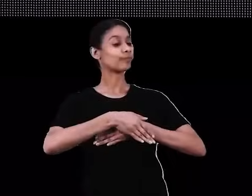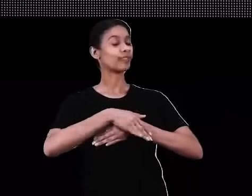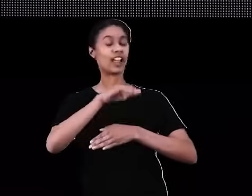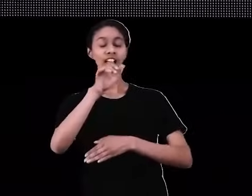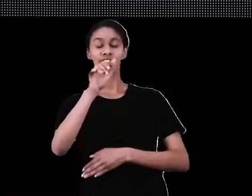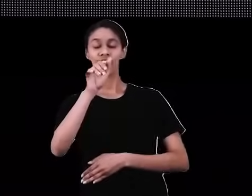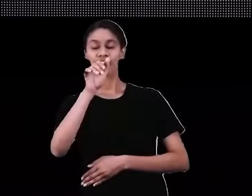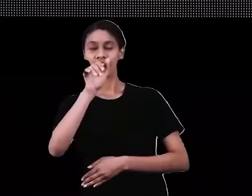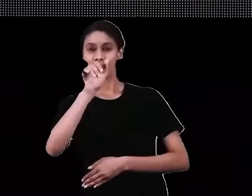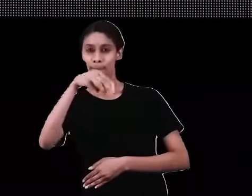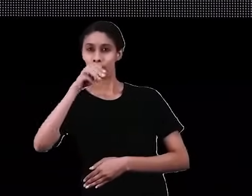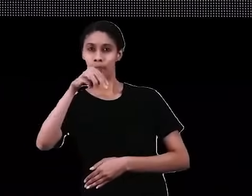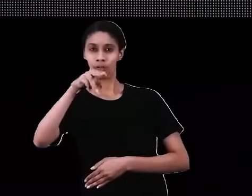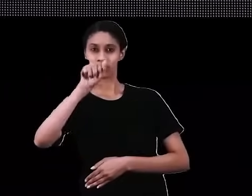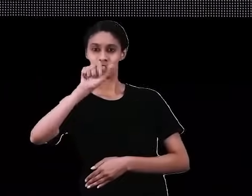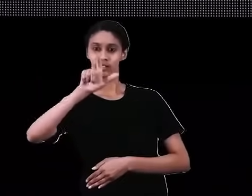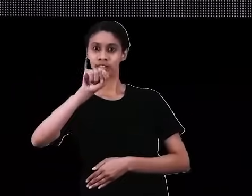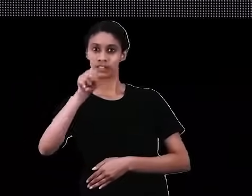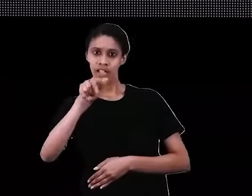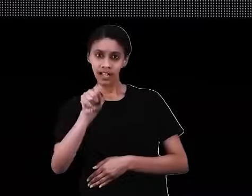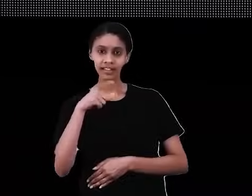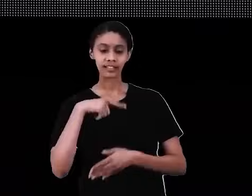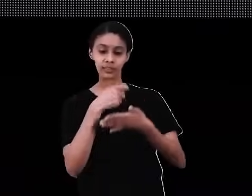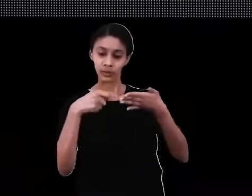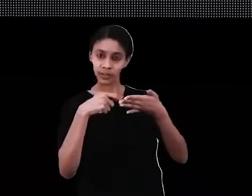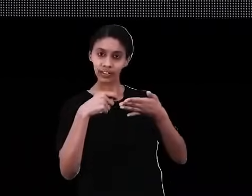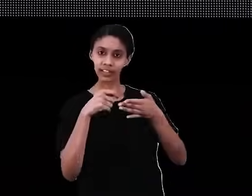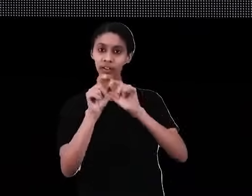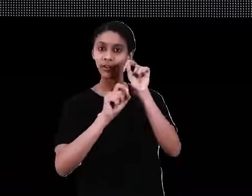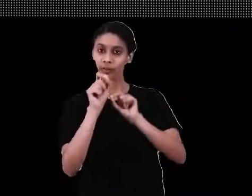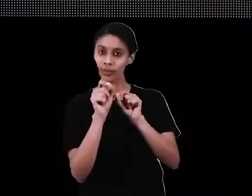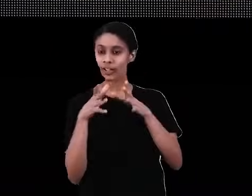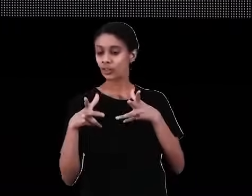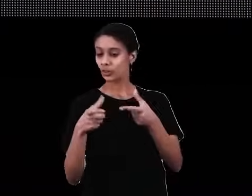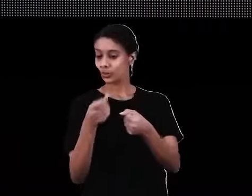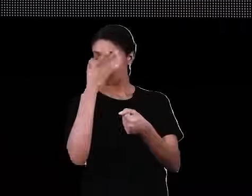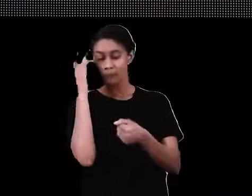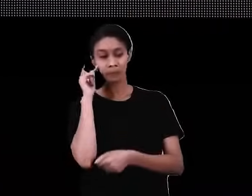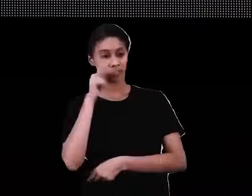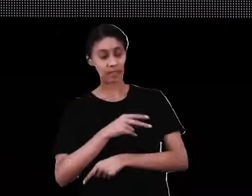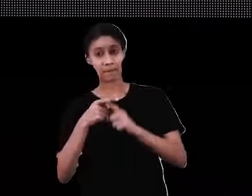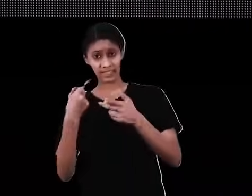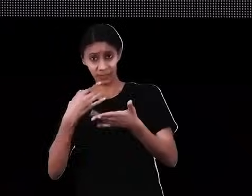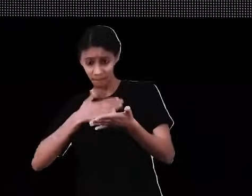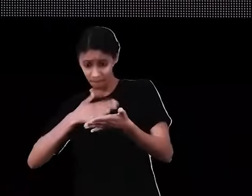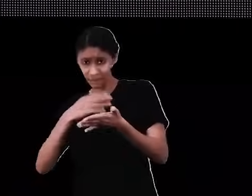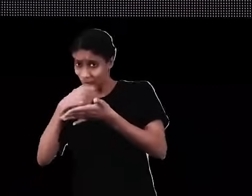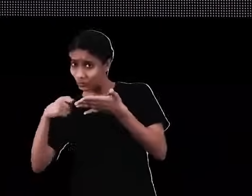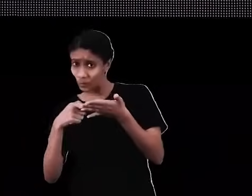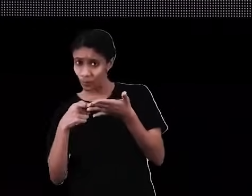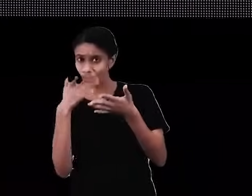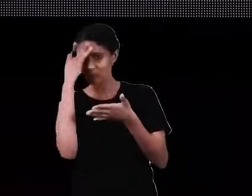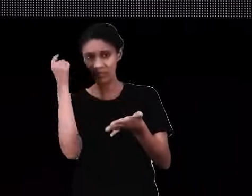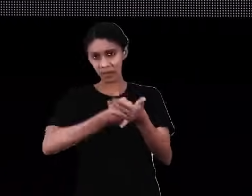Da Vinci. Agora vá botar minha assinatura lá dentro. Ninguém ia querer pagar 10 reais. Ia? Não ia.